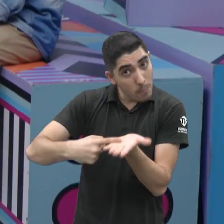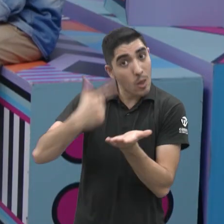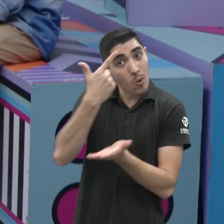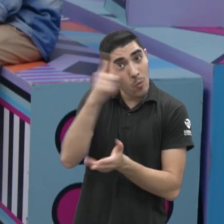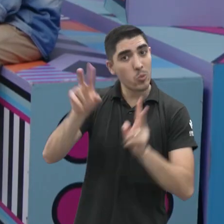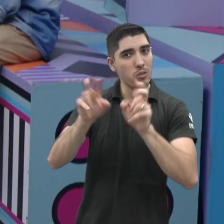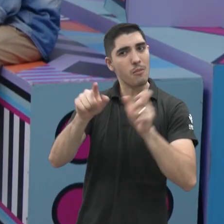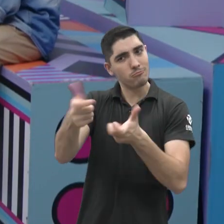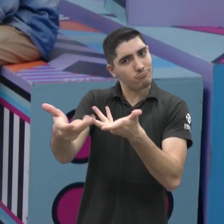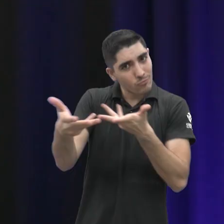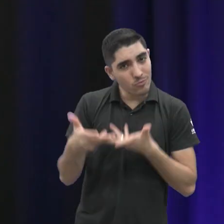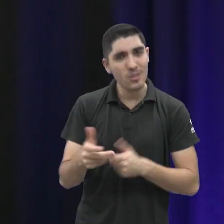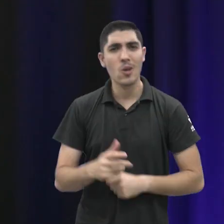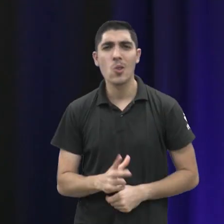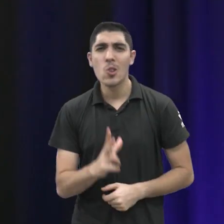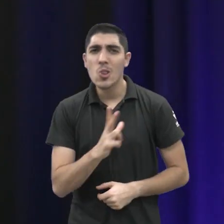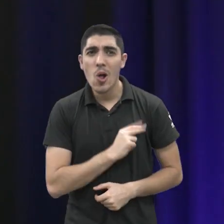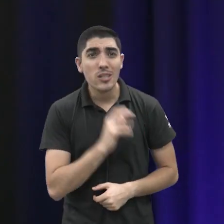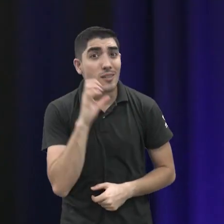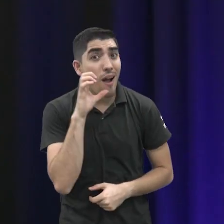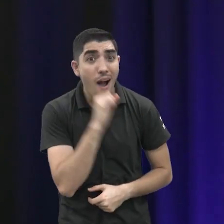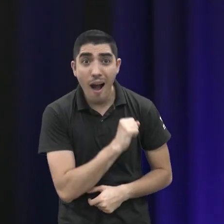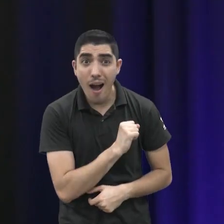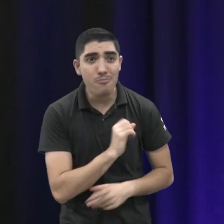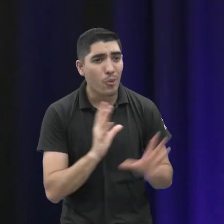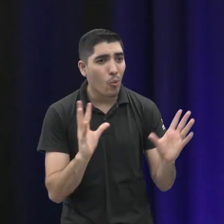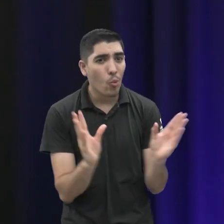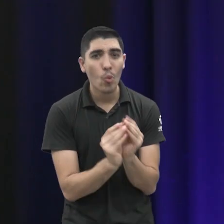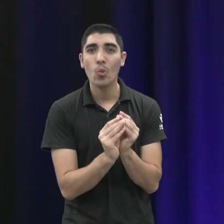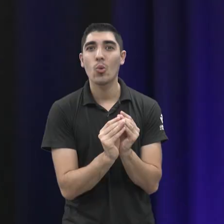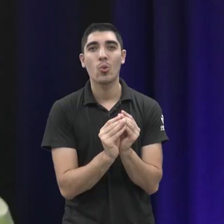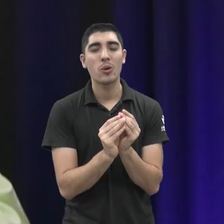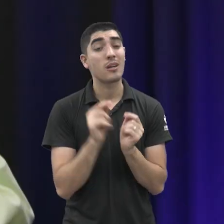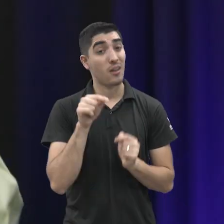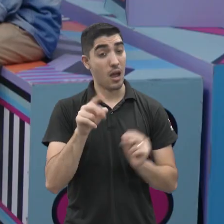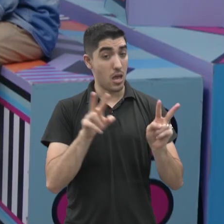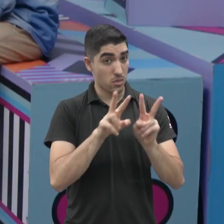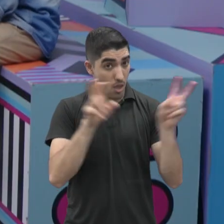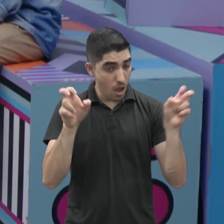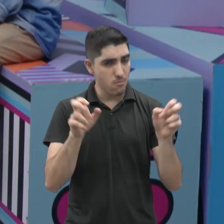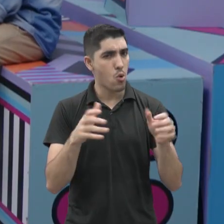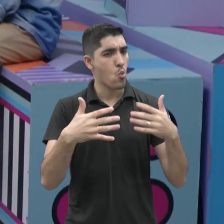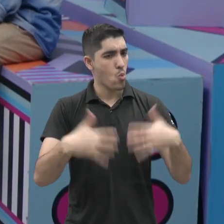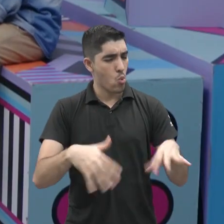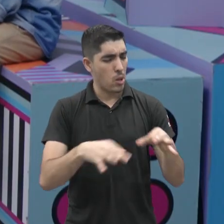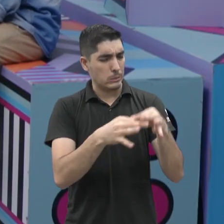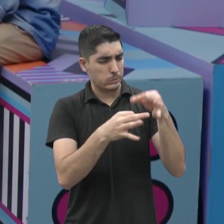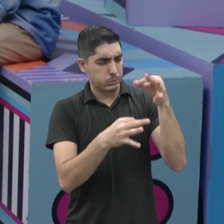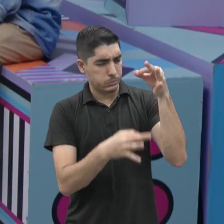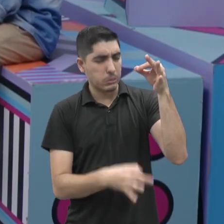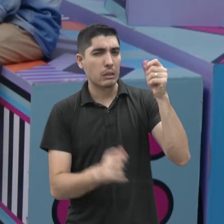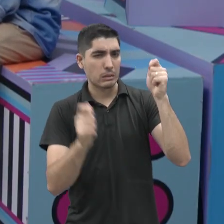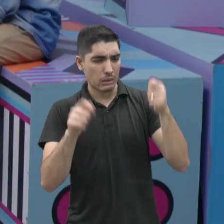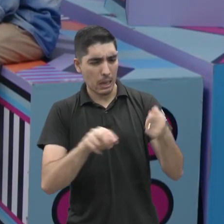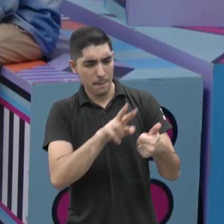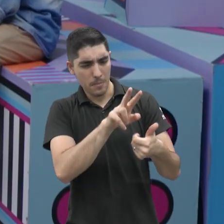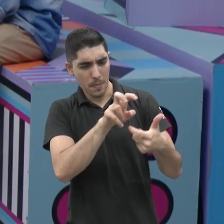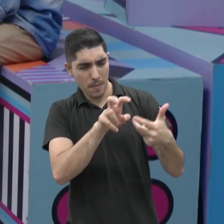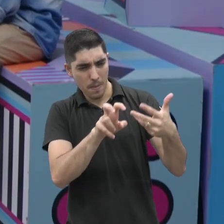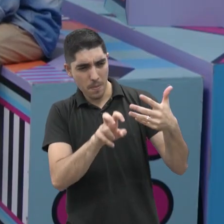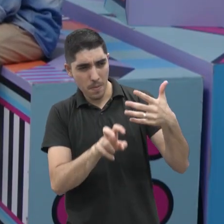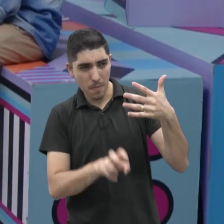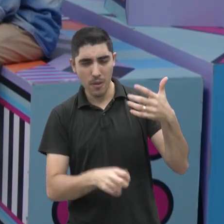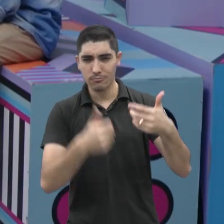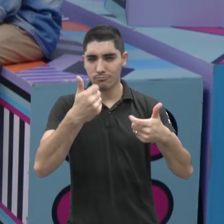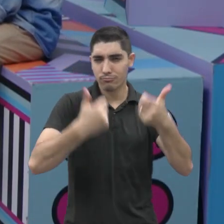assunto é muito bom. Muito rápido, né? Rapidinho. Esse é um assunto que a gente pode estender bastante, em